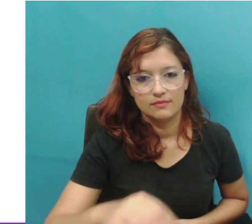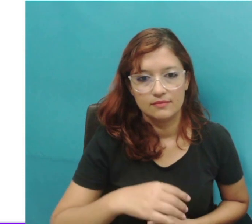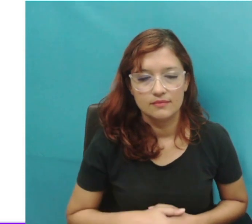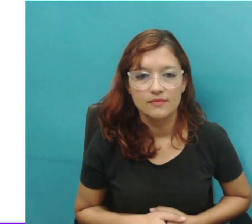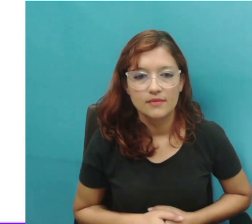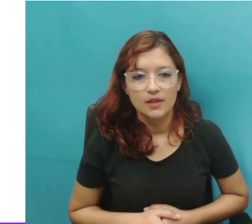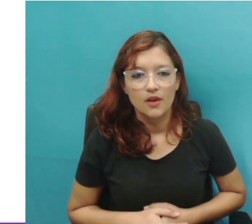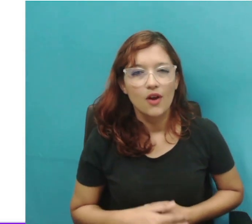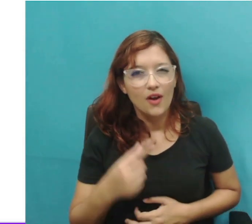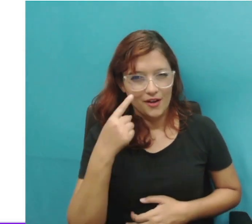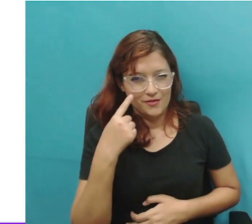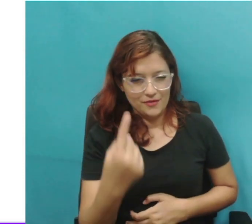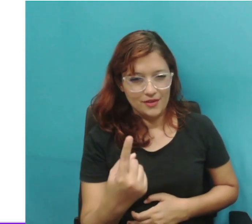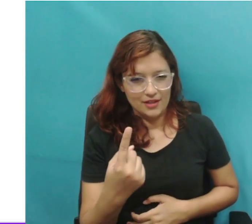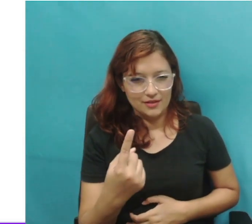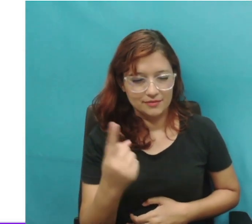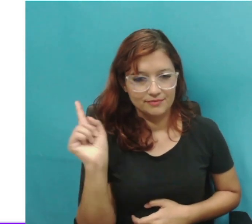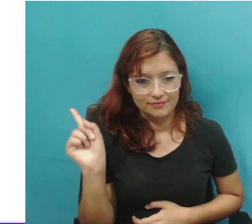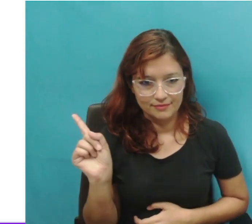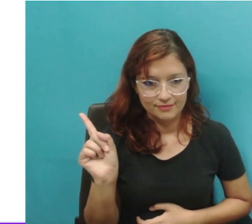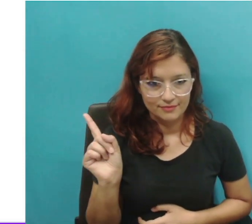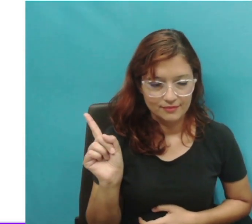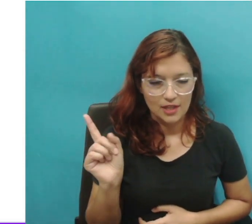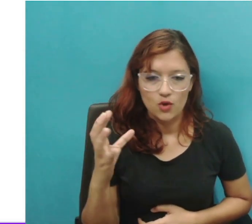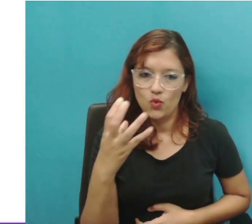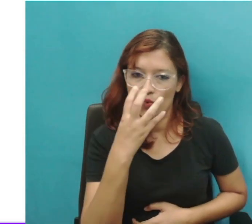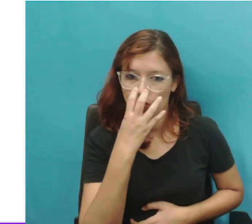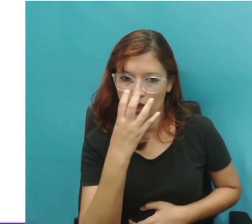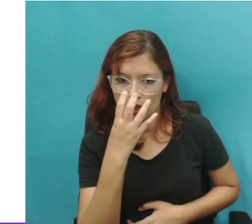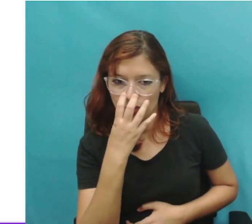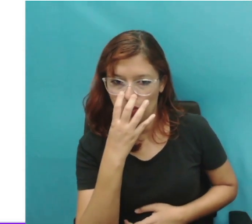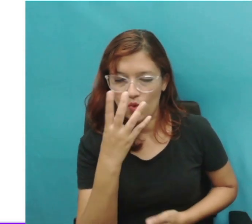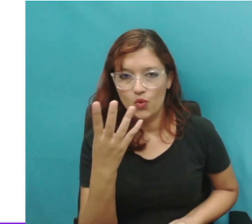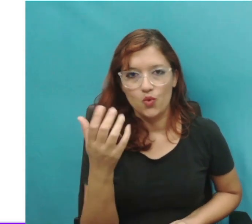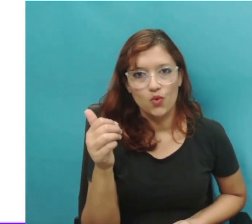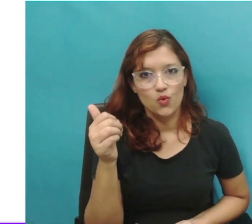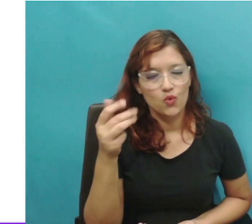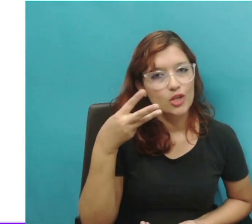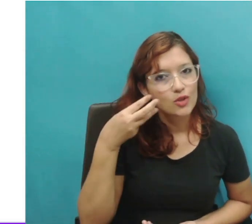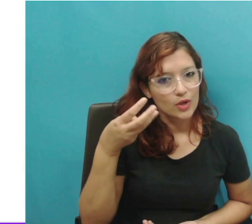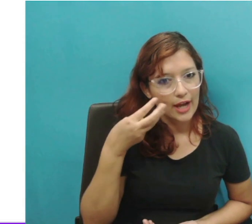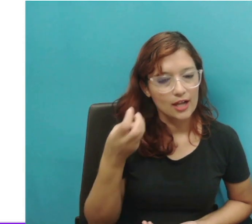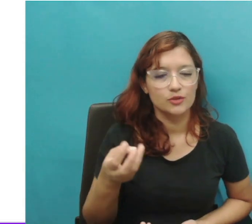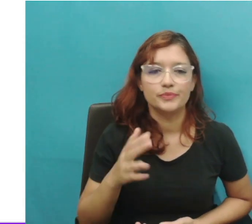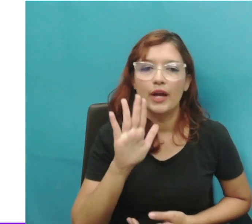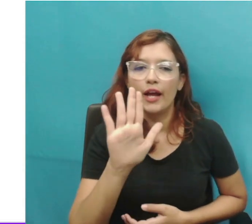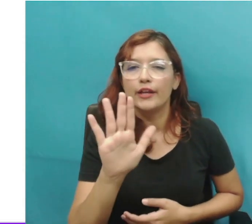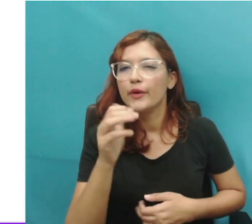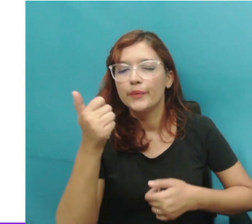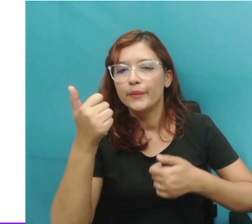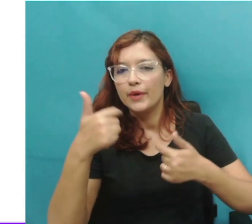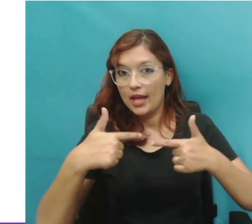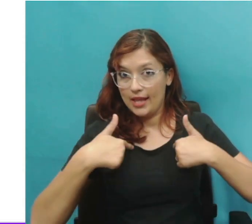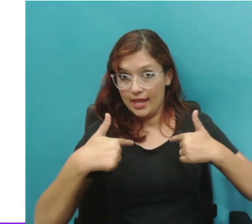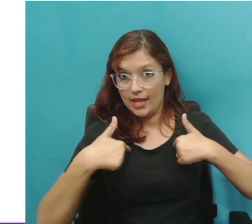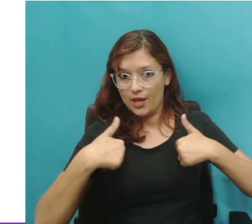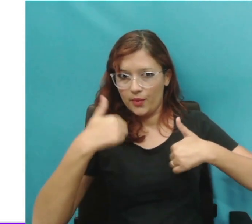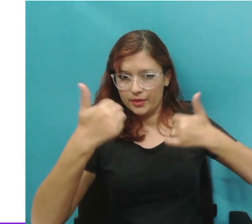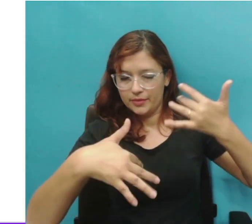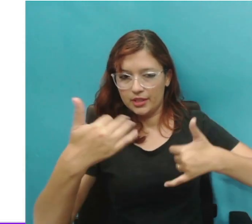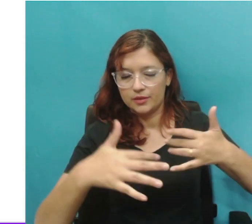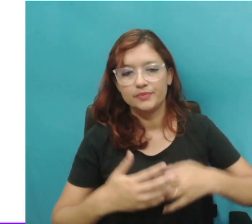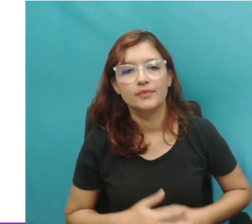Veja essa frase, ó. Gosto mais. Tem o cachorro, tem o